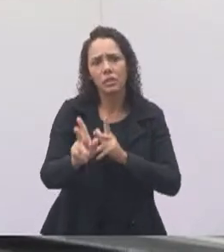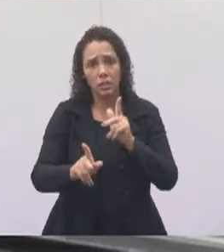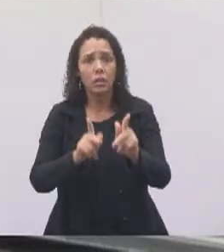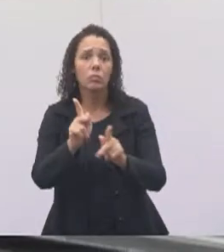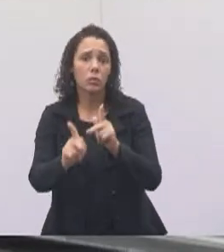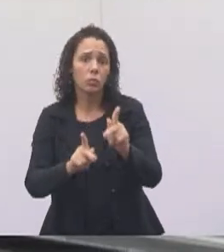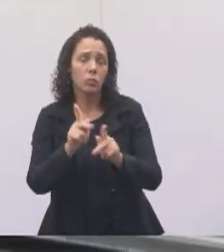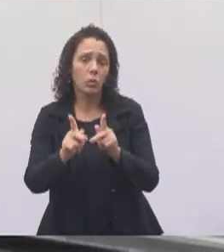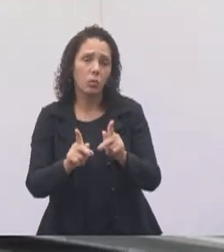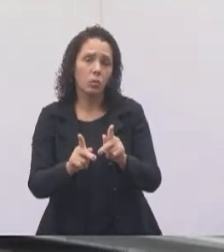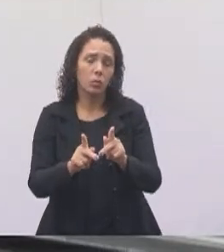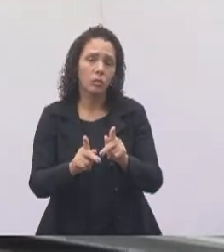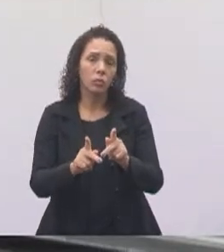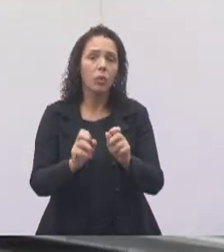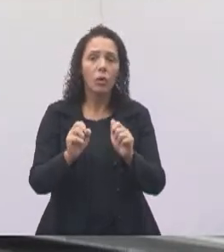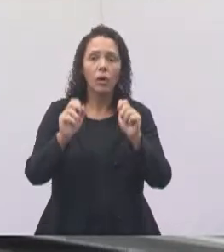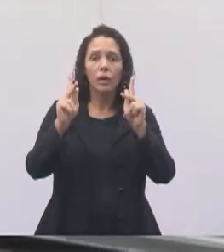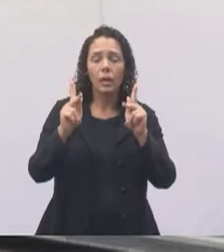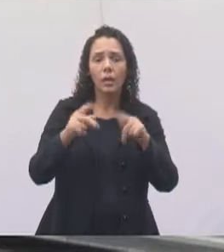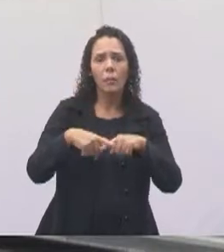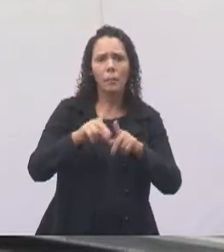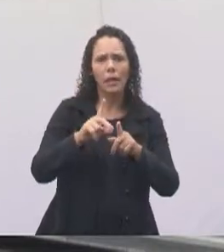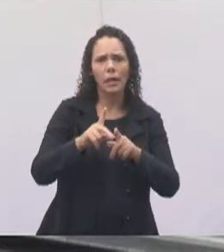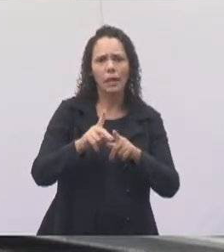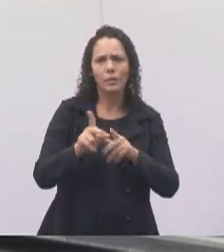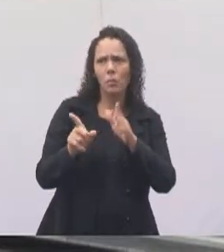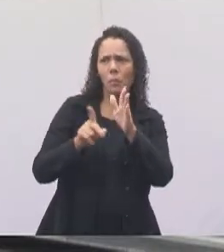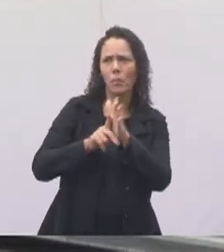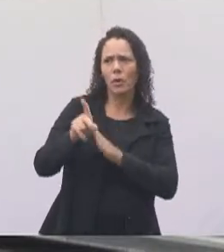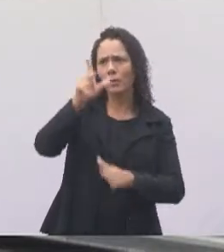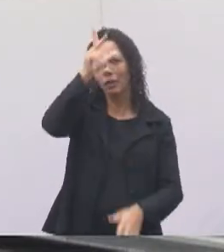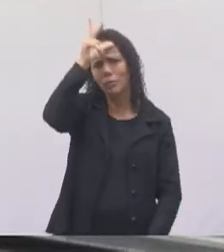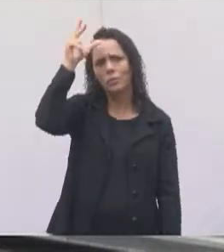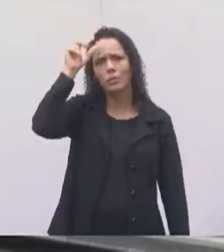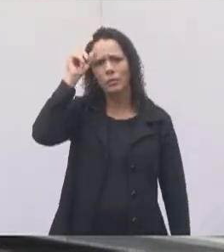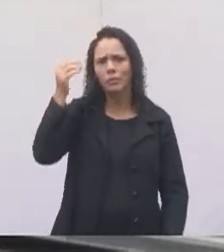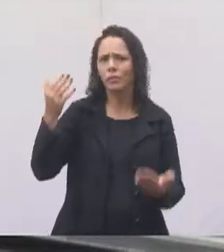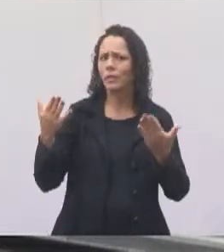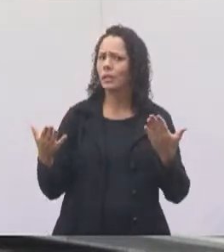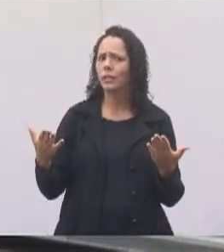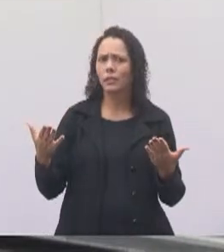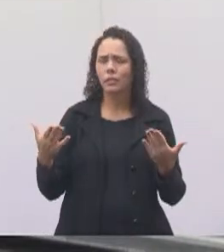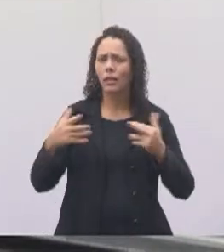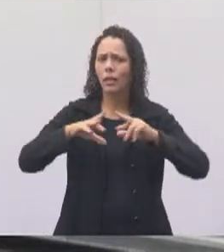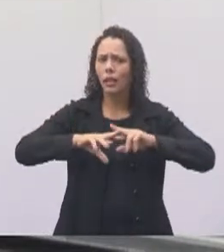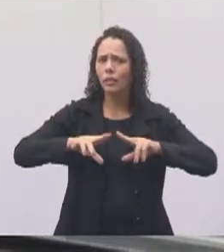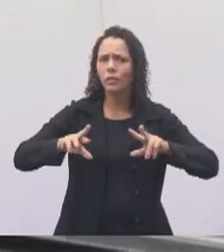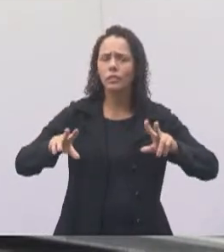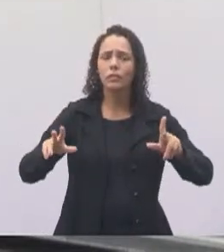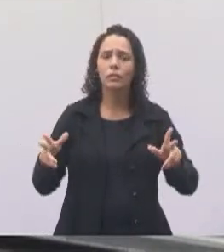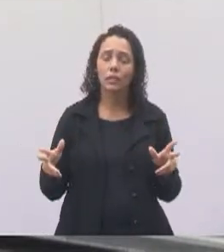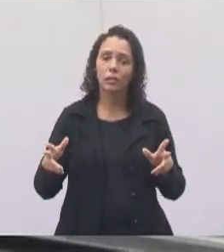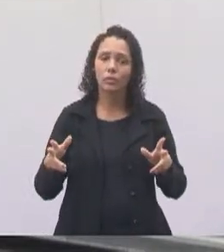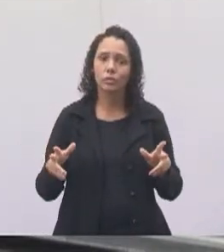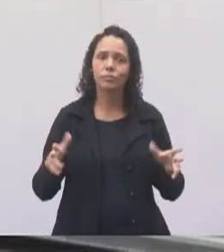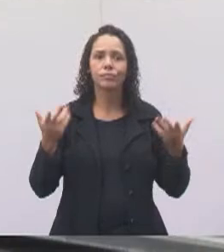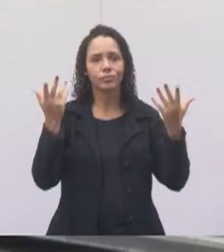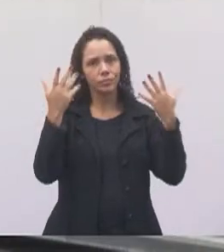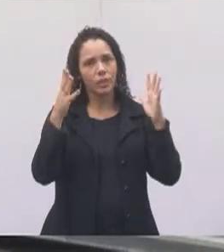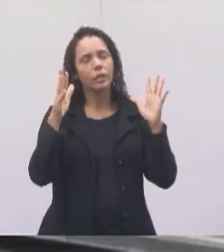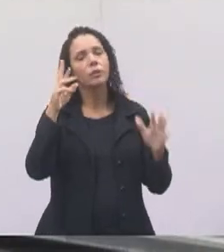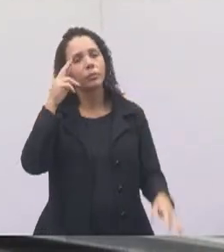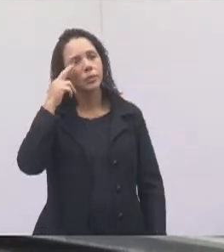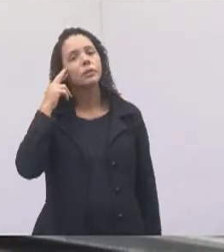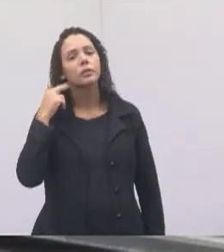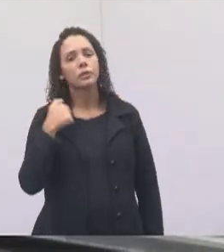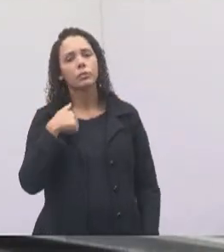colocaram aqui, é uma coisa, mas consultar o chefe do Poder Executivo é completamente diferente. Mas parabéns, Roninha, sou